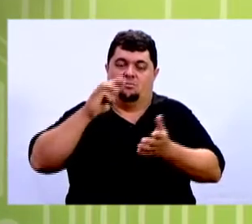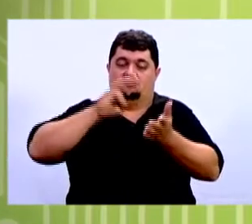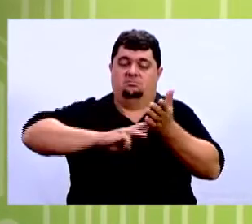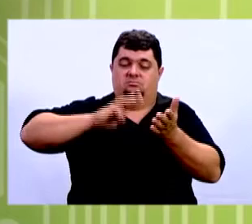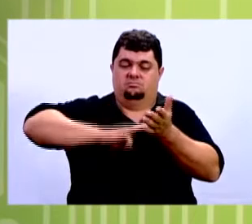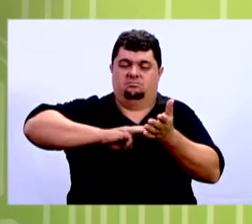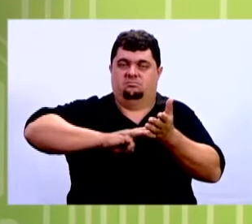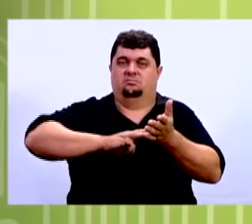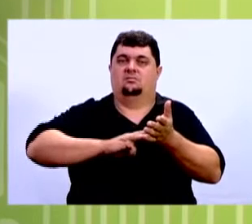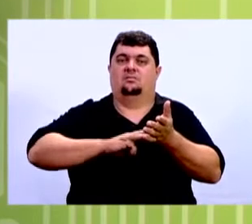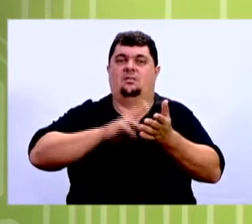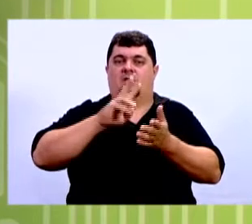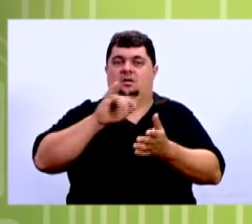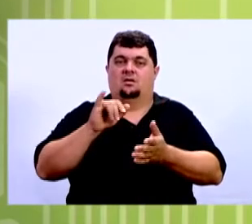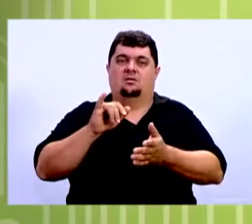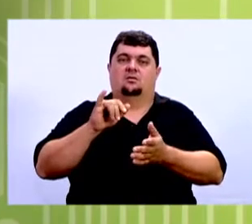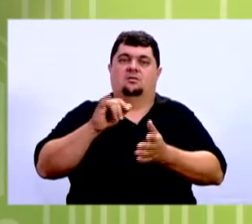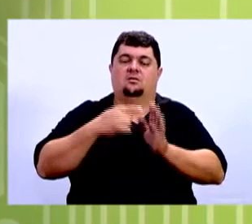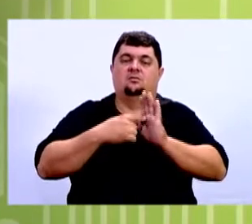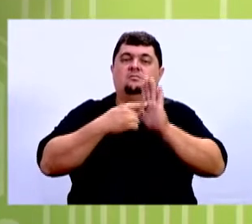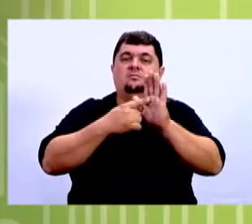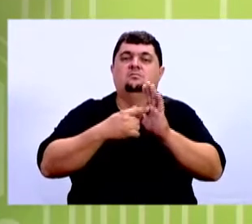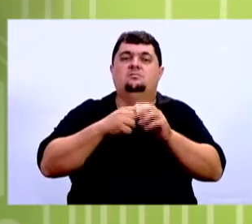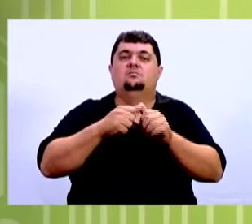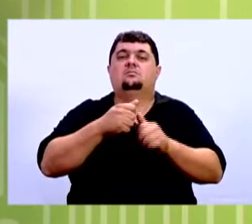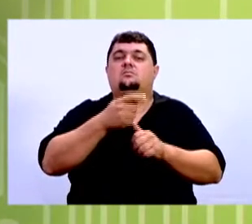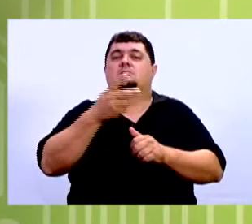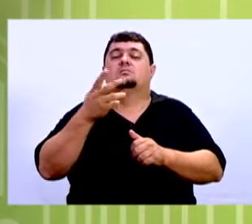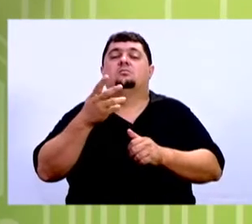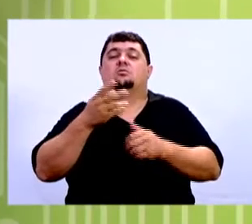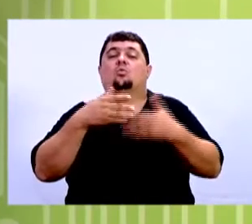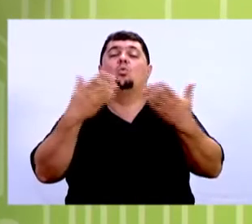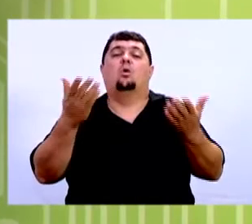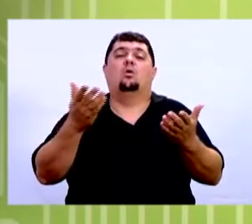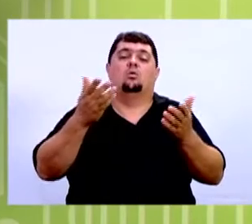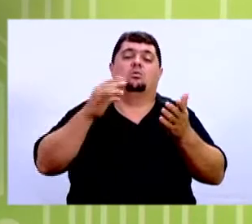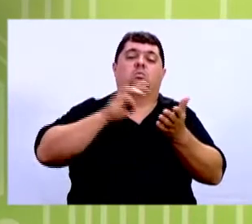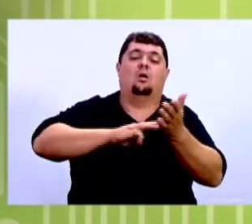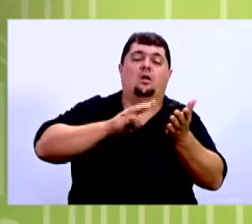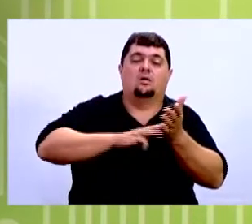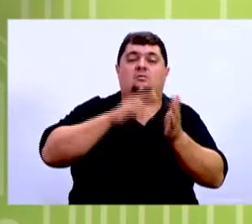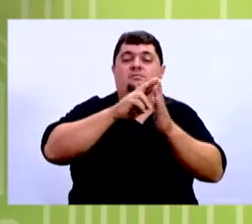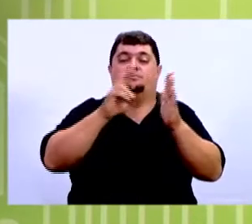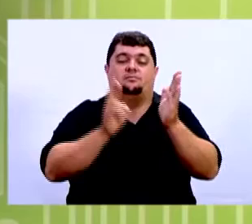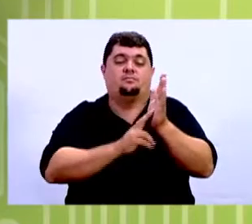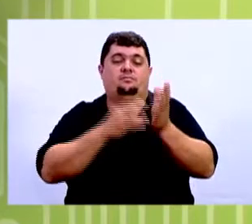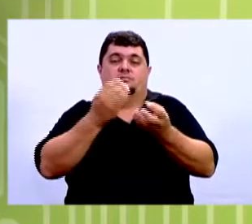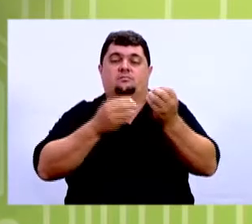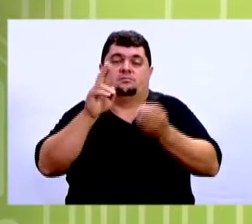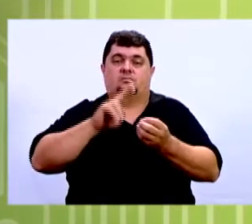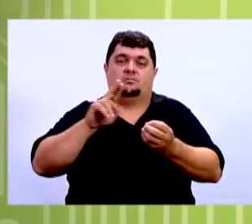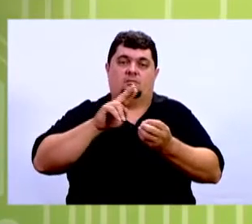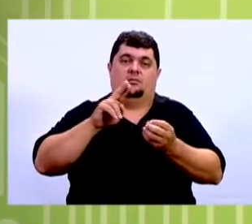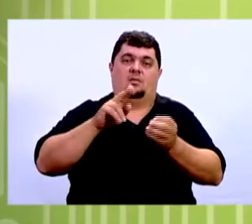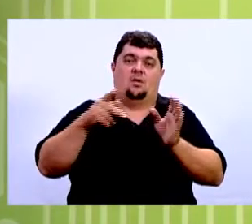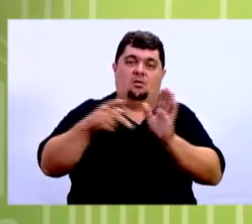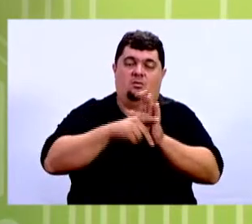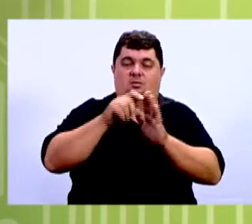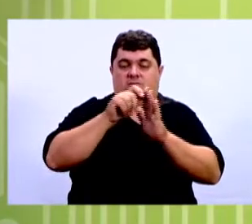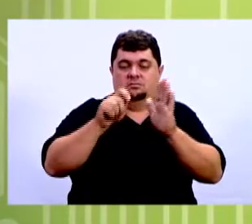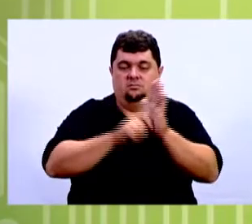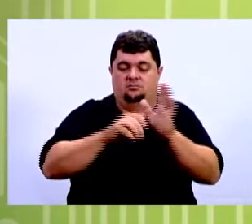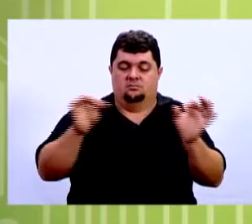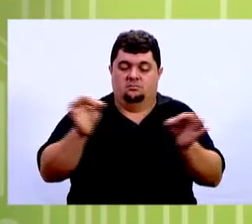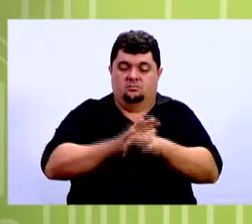metodologia, onde você vai apresentar quais são os métodos, quais são as técnicas que você está utilizando para a realização